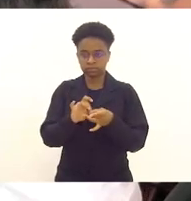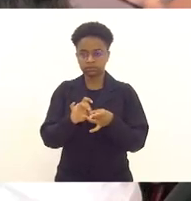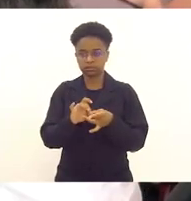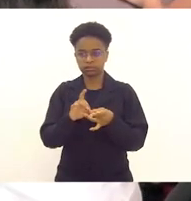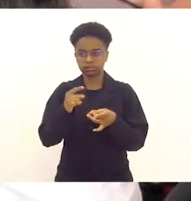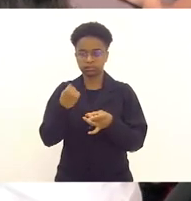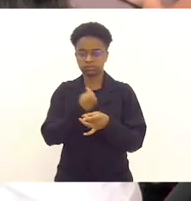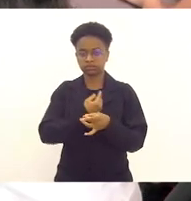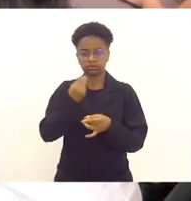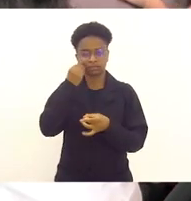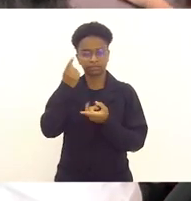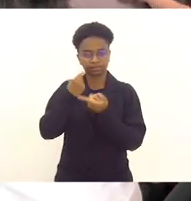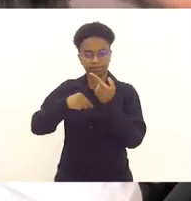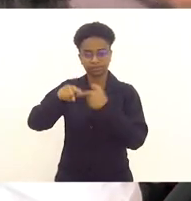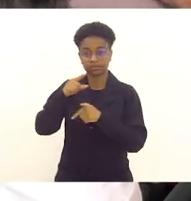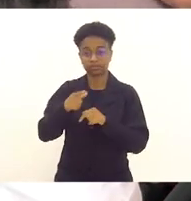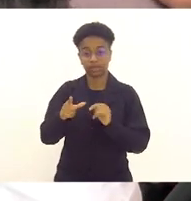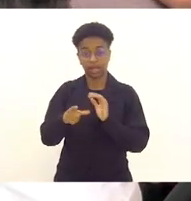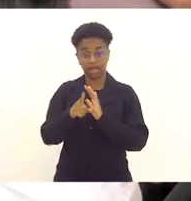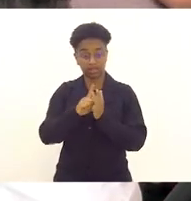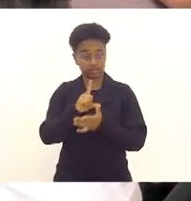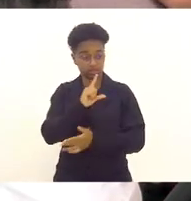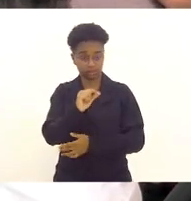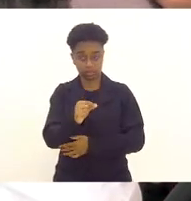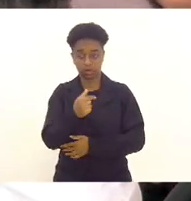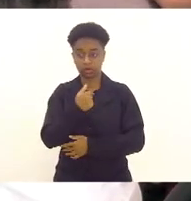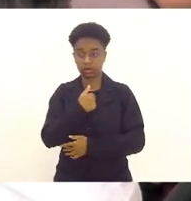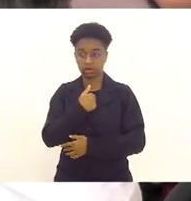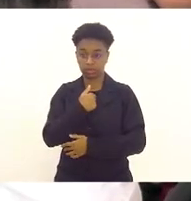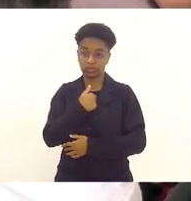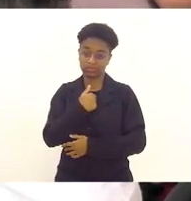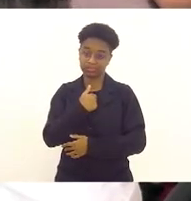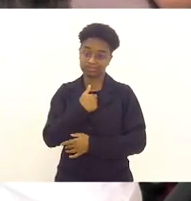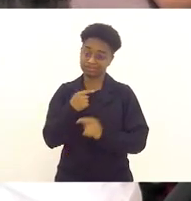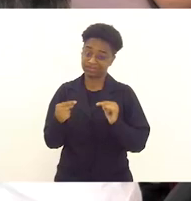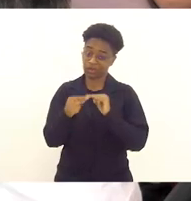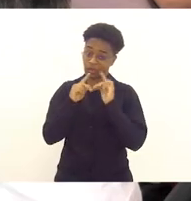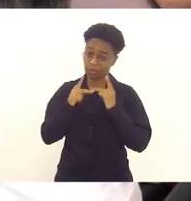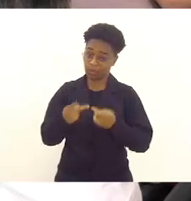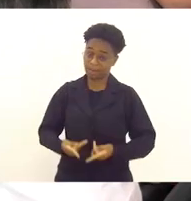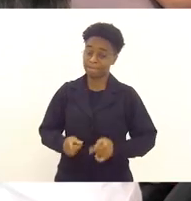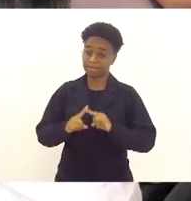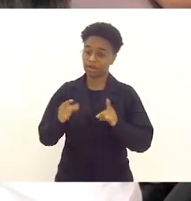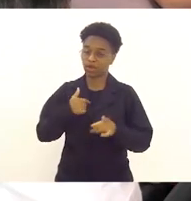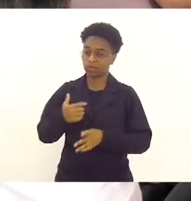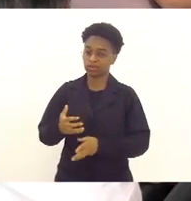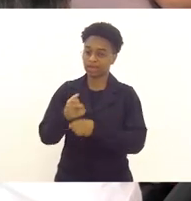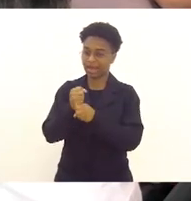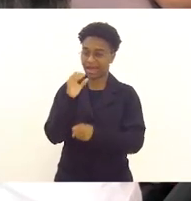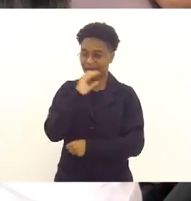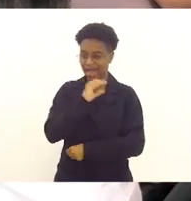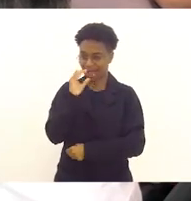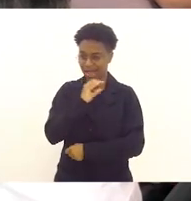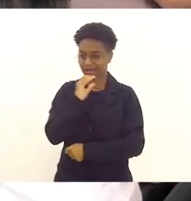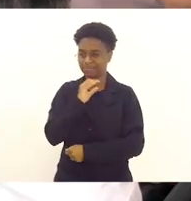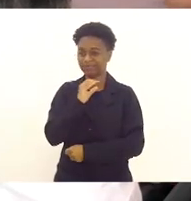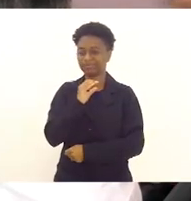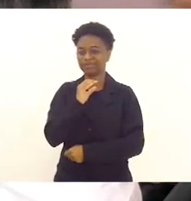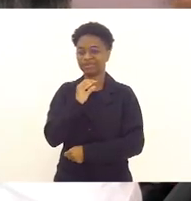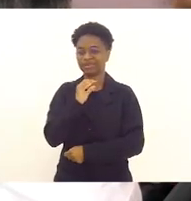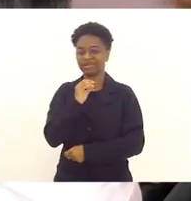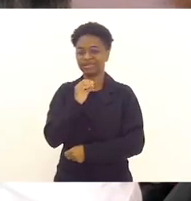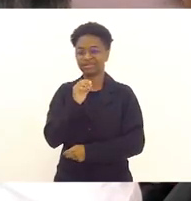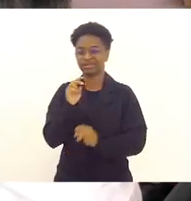superar e antes da doutora Gabriela sair eu fiz aqui eu sou de humanas mas eu fiz o cálculo rápido com relação